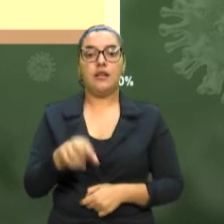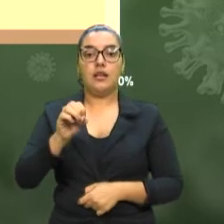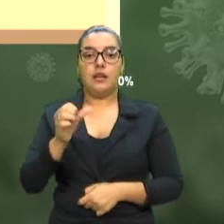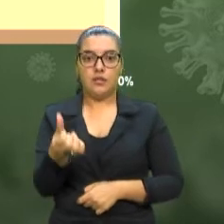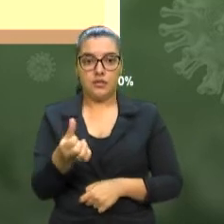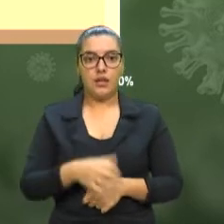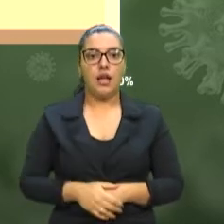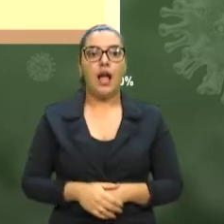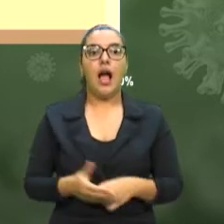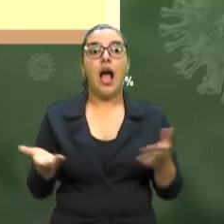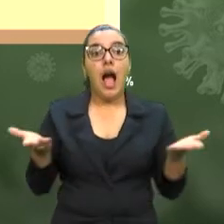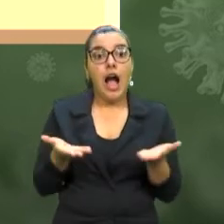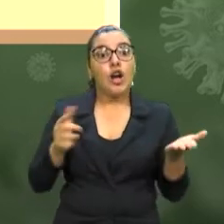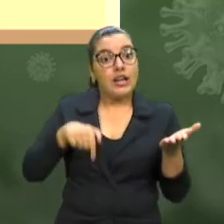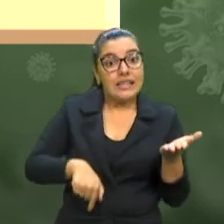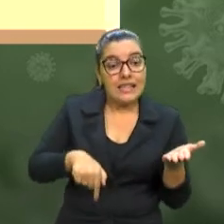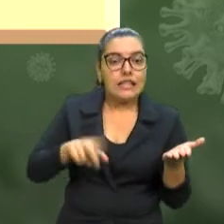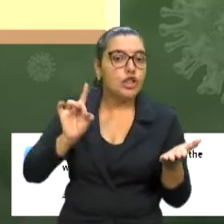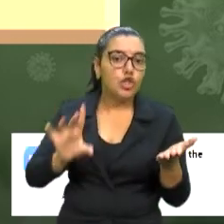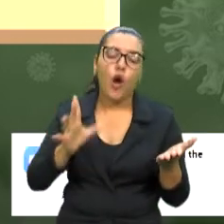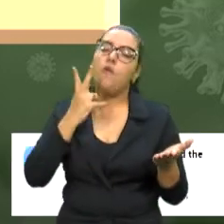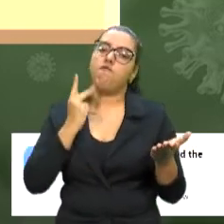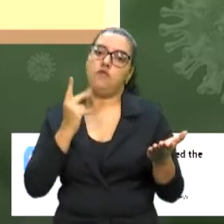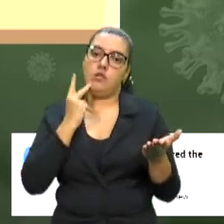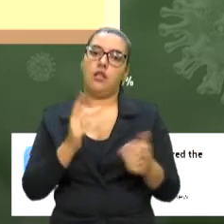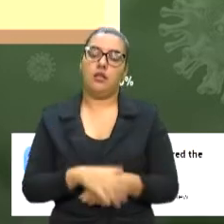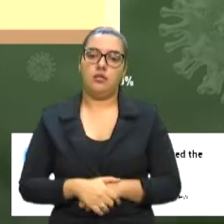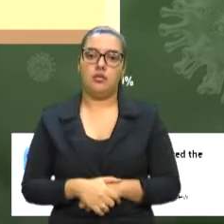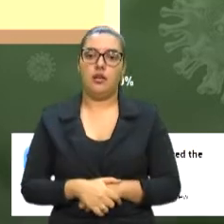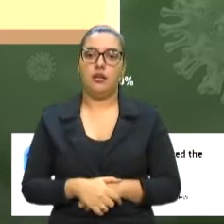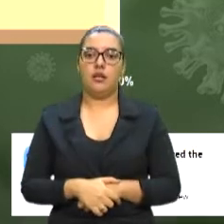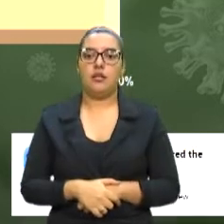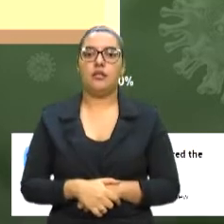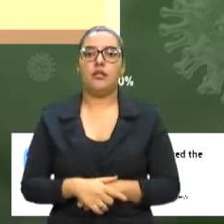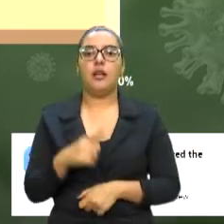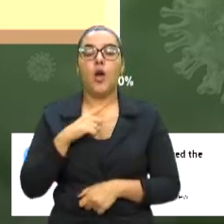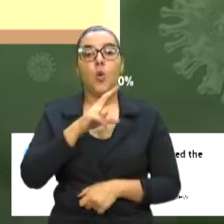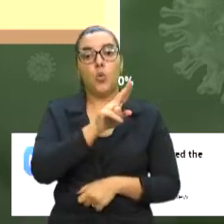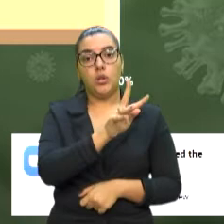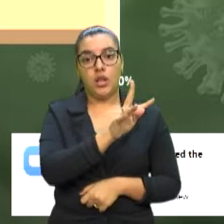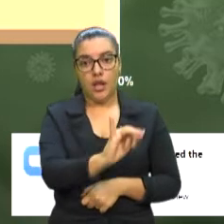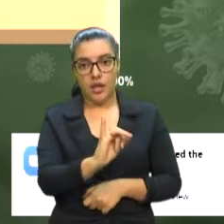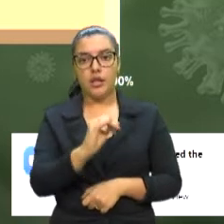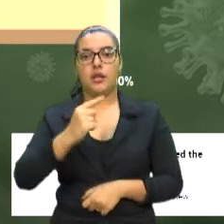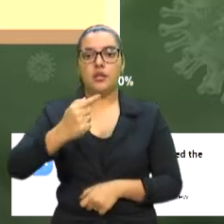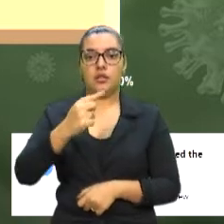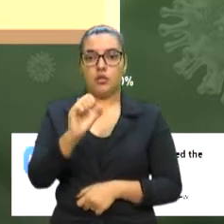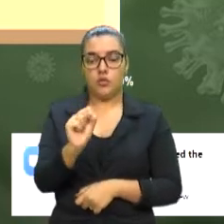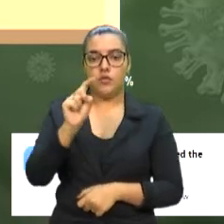46,6%. Sobre o cenário em Fortaleza, a ocupação em UTIs está em